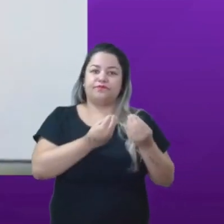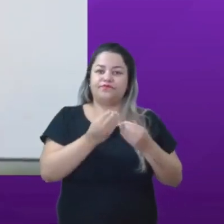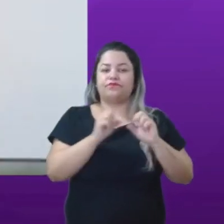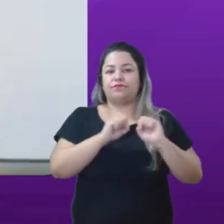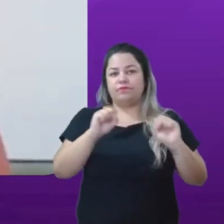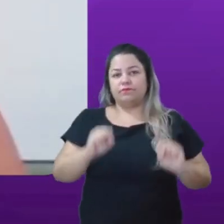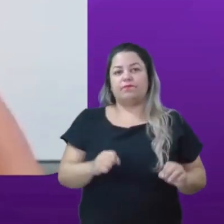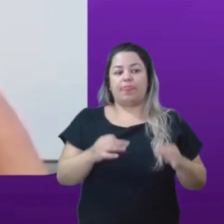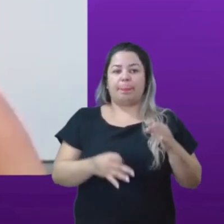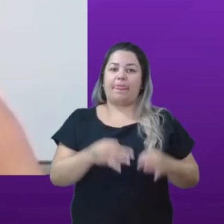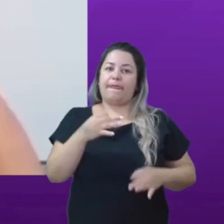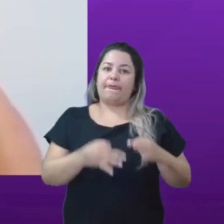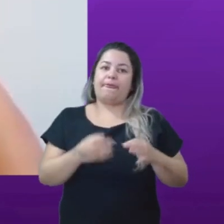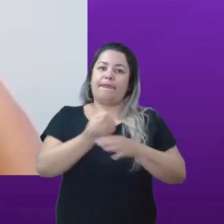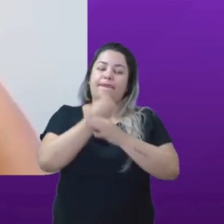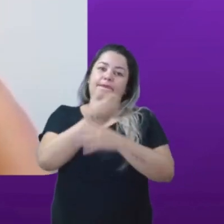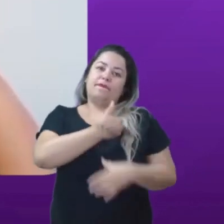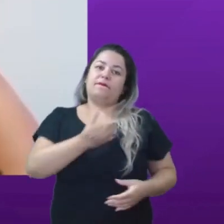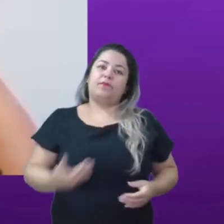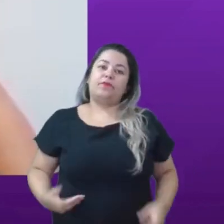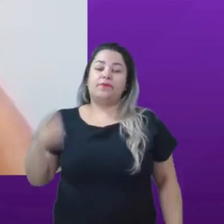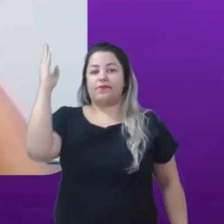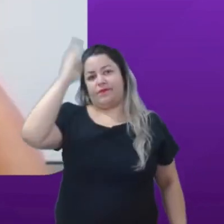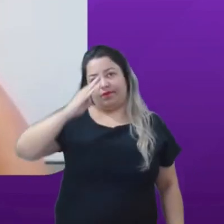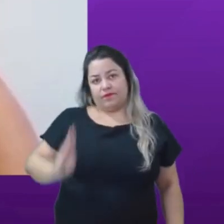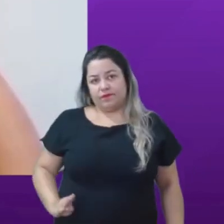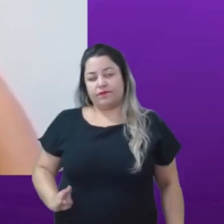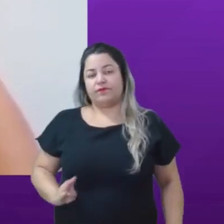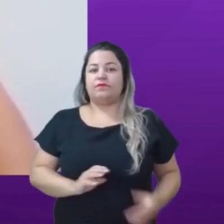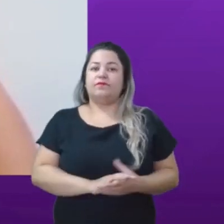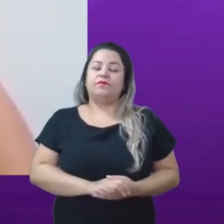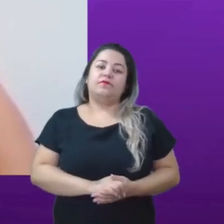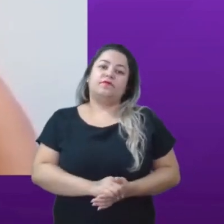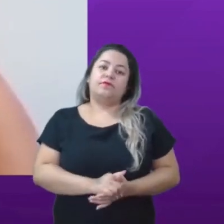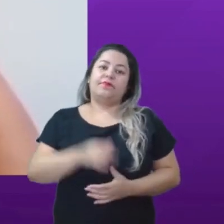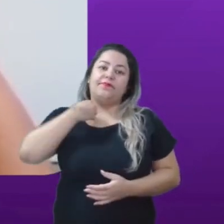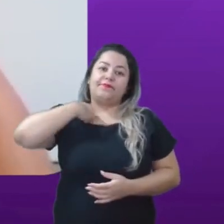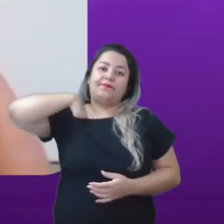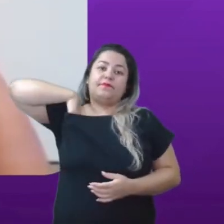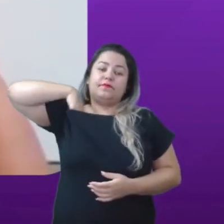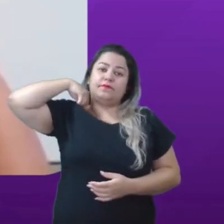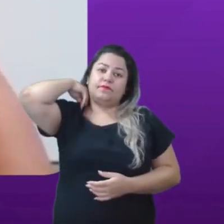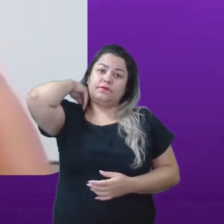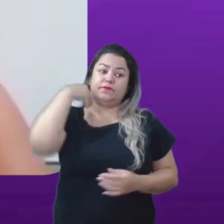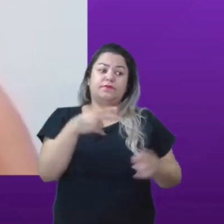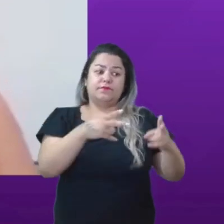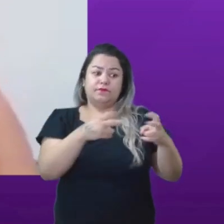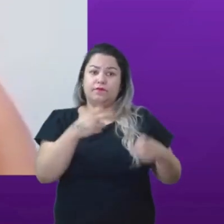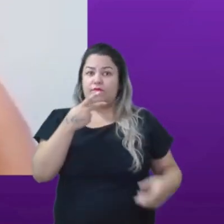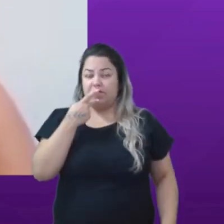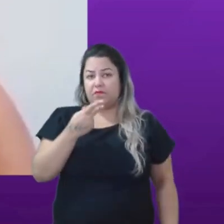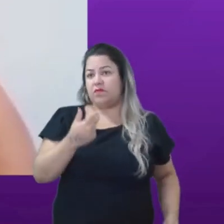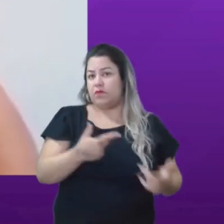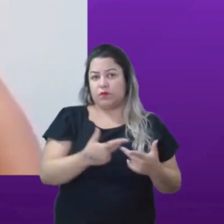de justiça e de segurança pública no Brasil foi moldado a partir disso, a gente percebe que não dá para falar de uma coisa assim,